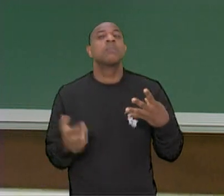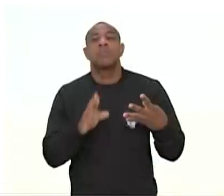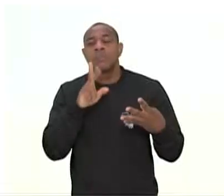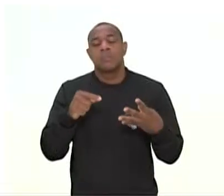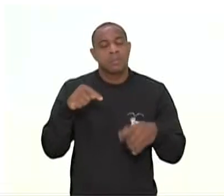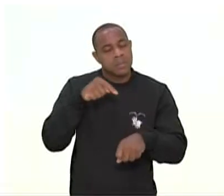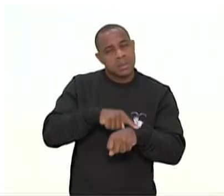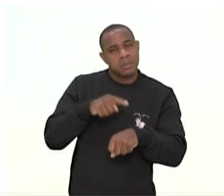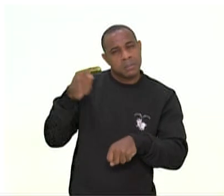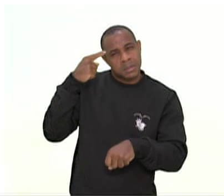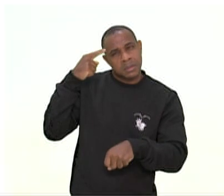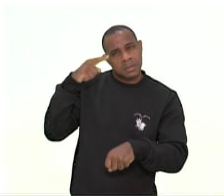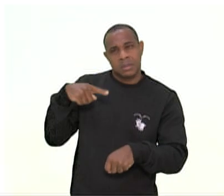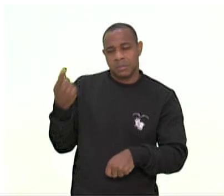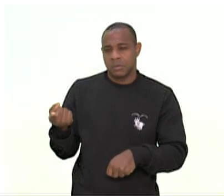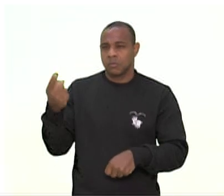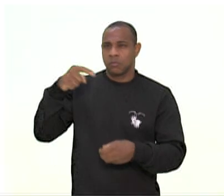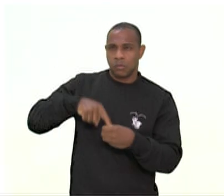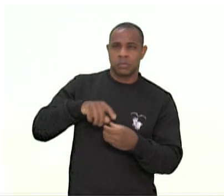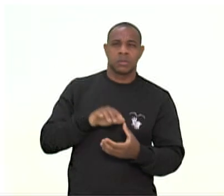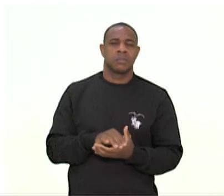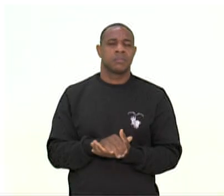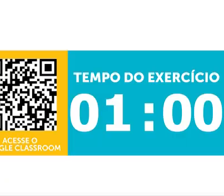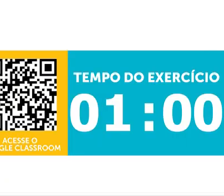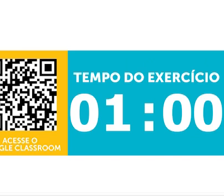para pensar e eu volto já.